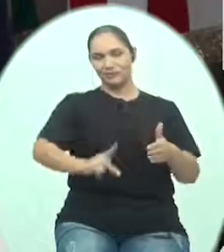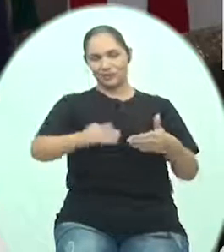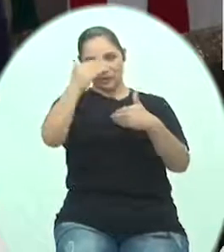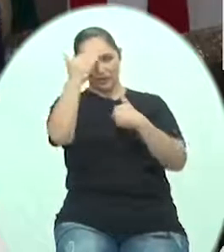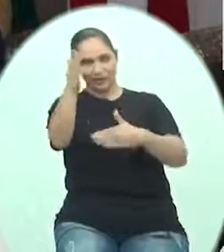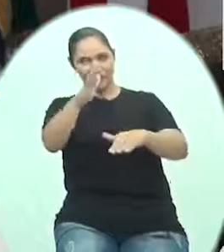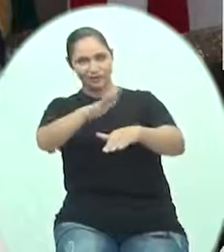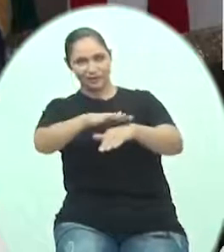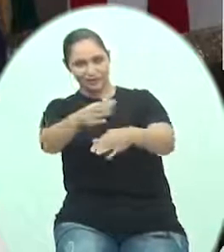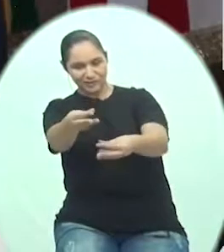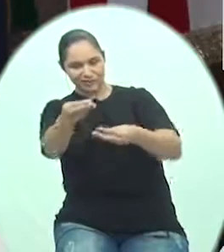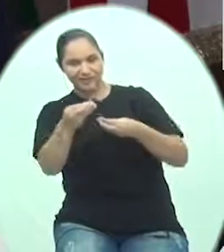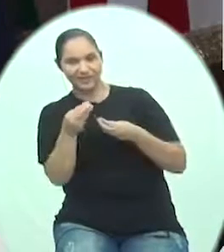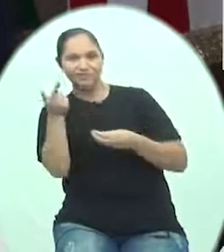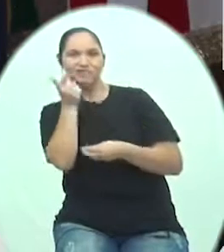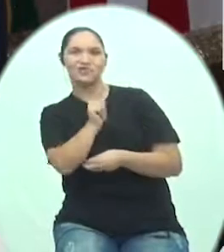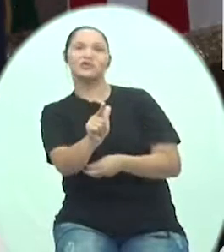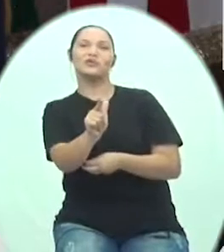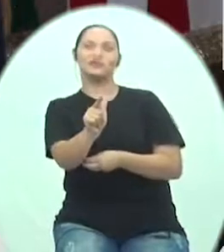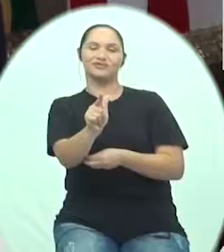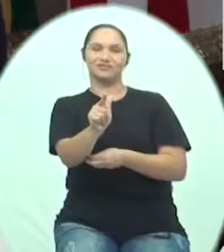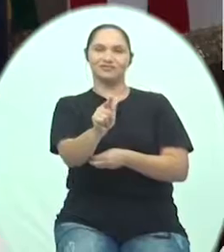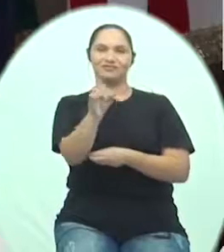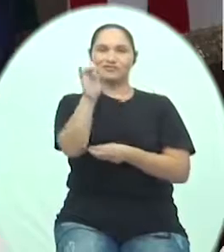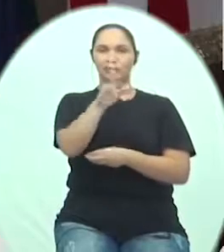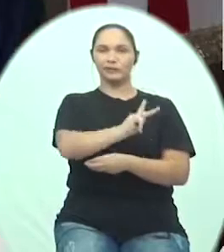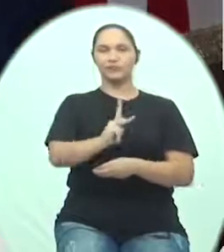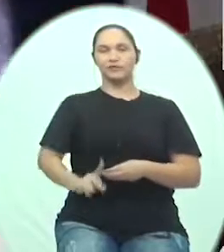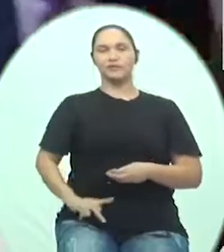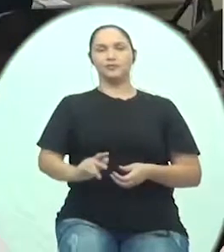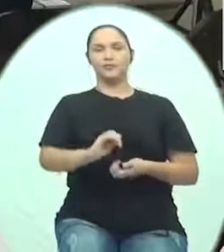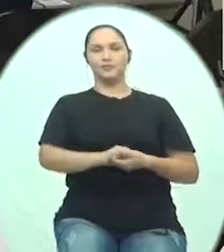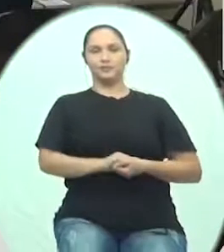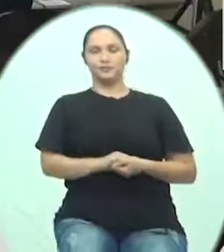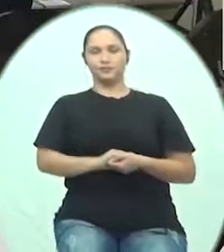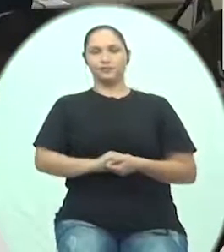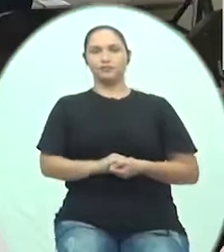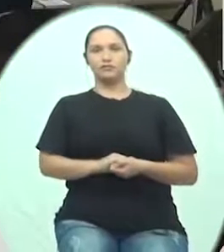cedido né mais uma vez era isso senhor presidente